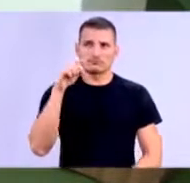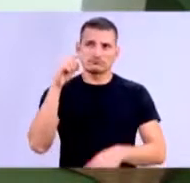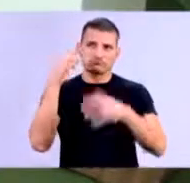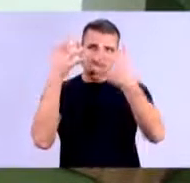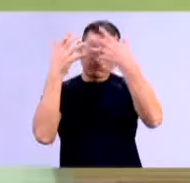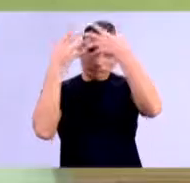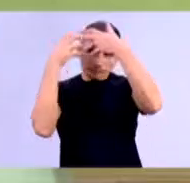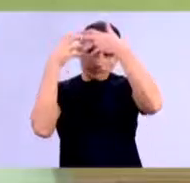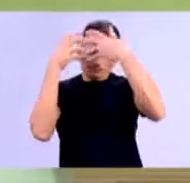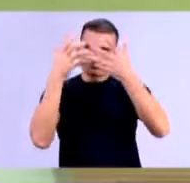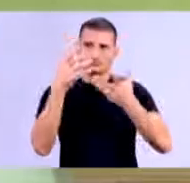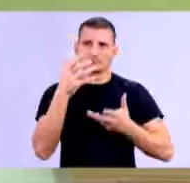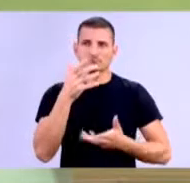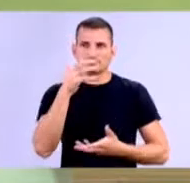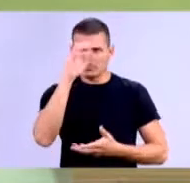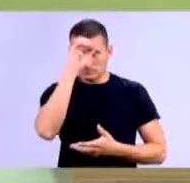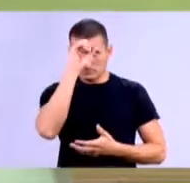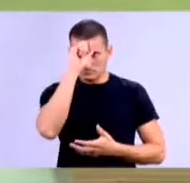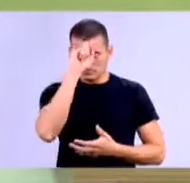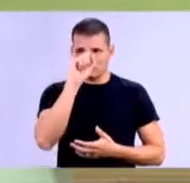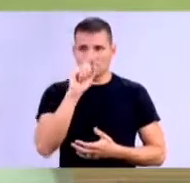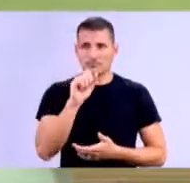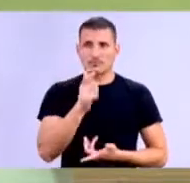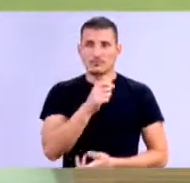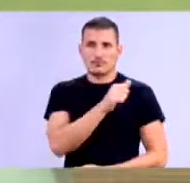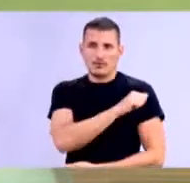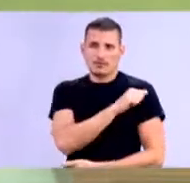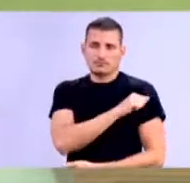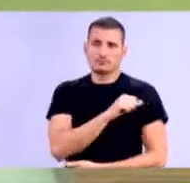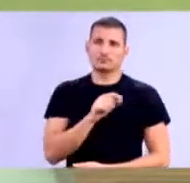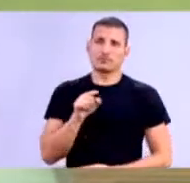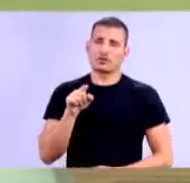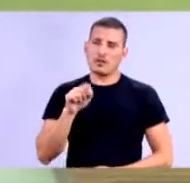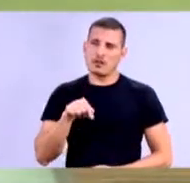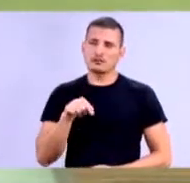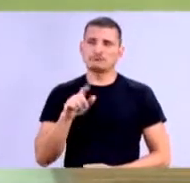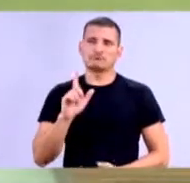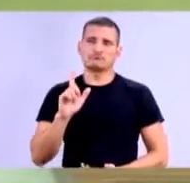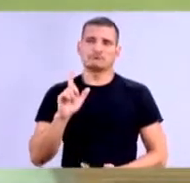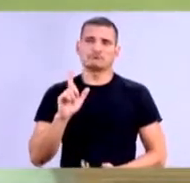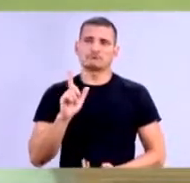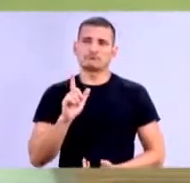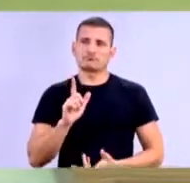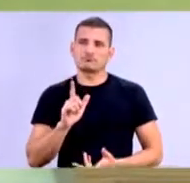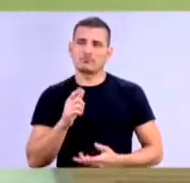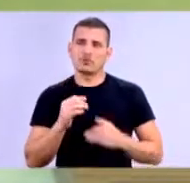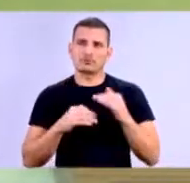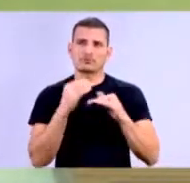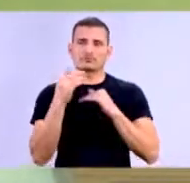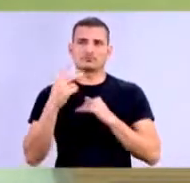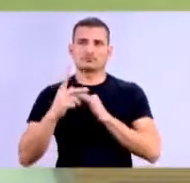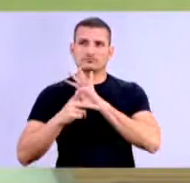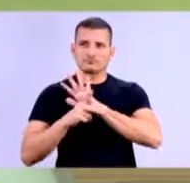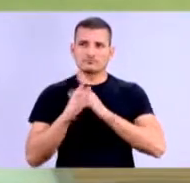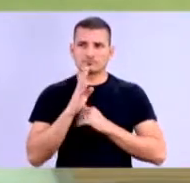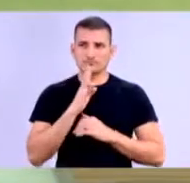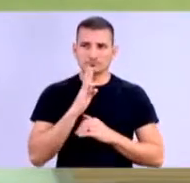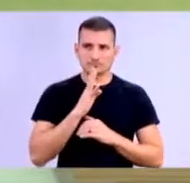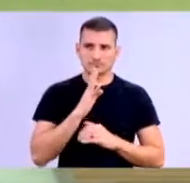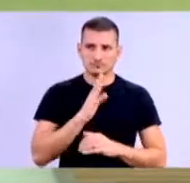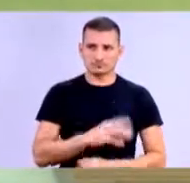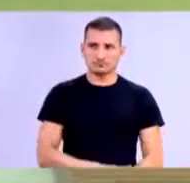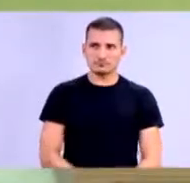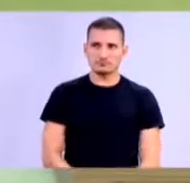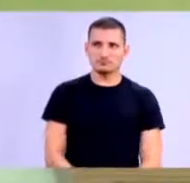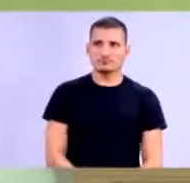que o aluno ele é um ser ativo, portanto, construtor de conhecimento. Muito chique, né? Veja Gostei, só, hein?